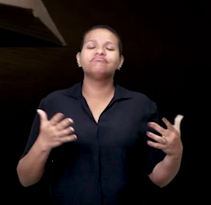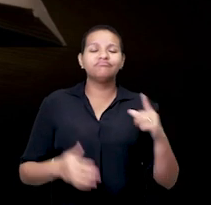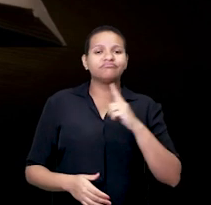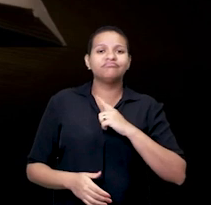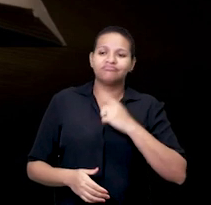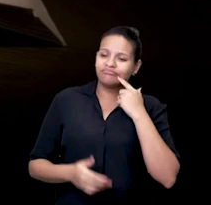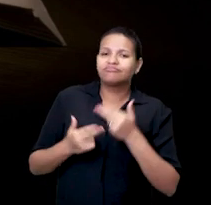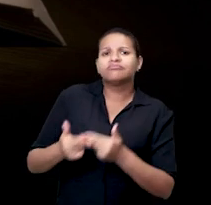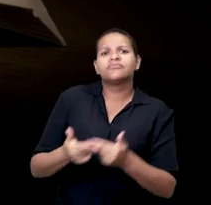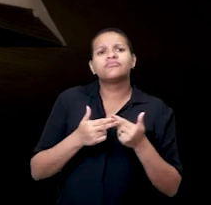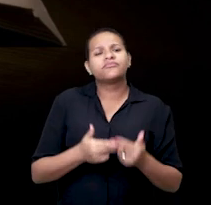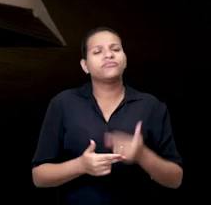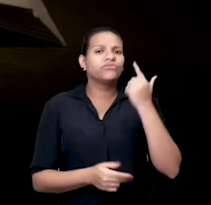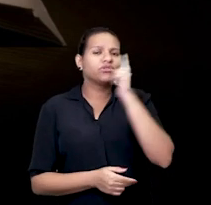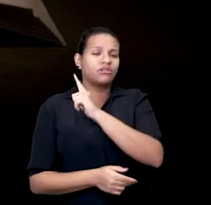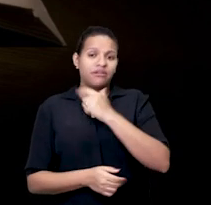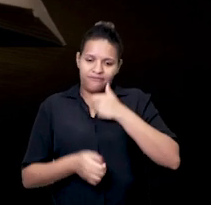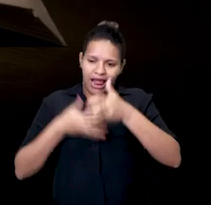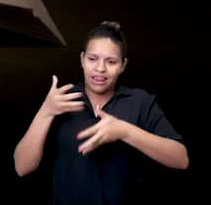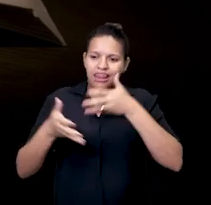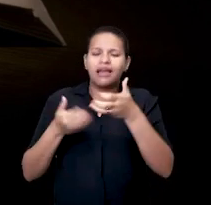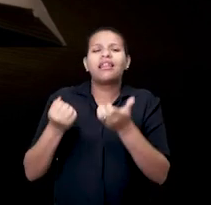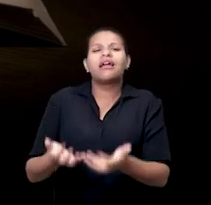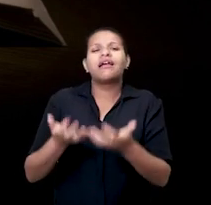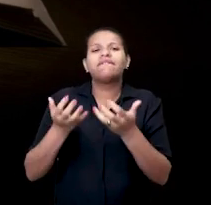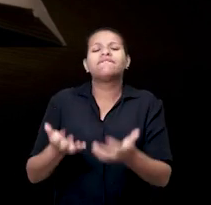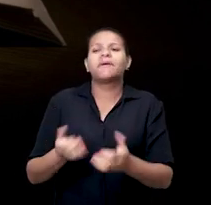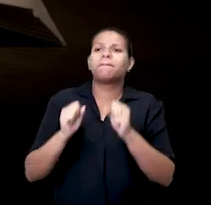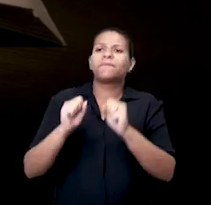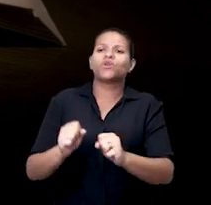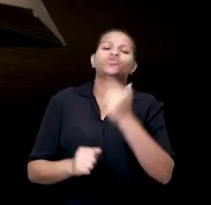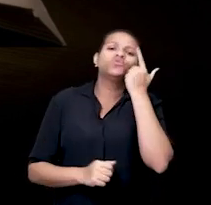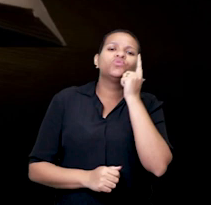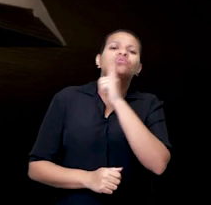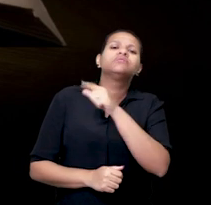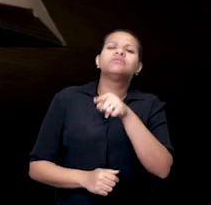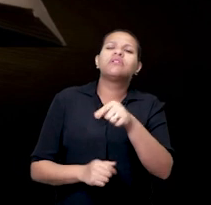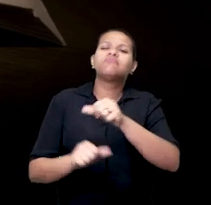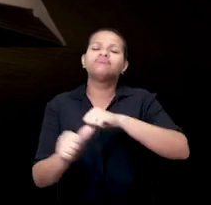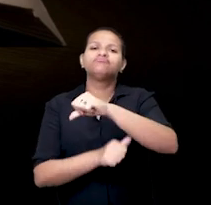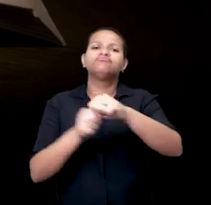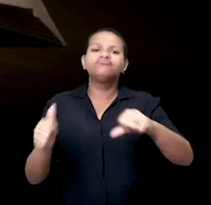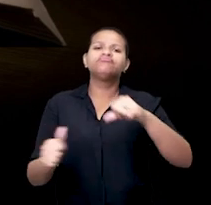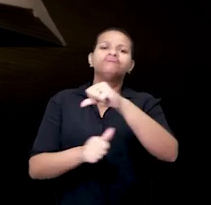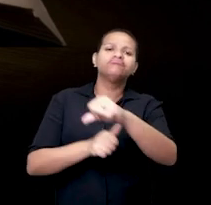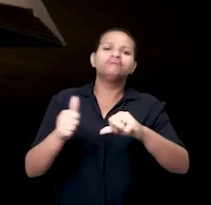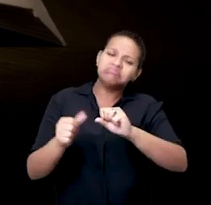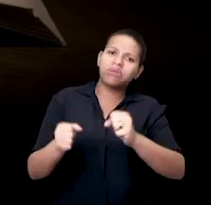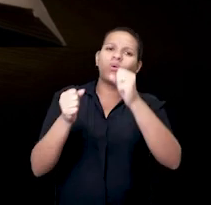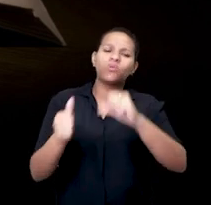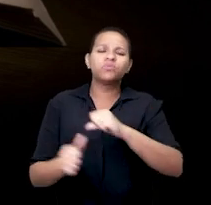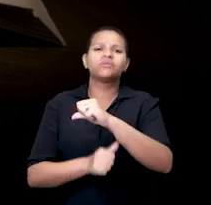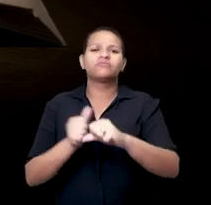A língua que fala com brandura pode crebantar ossos. Achaste mel? Come o que for suficiente.